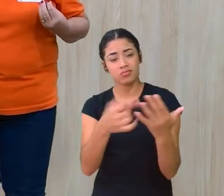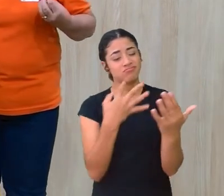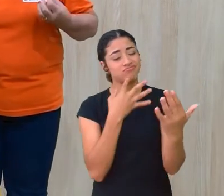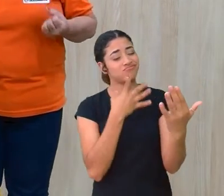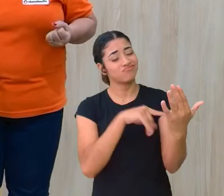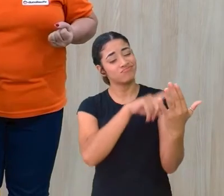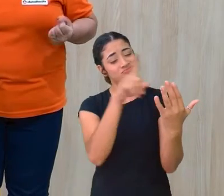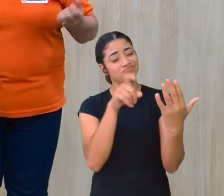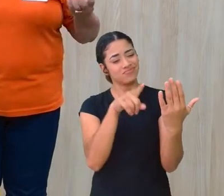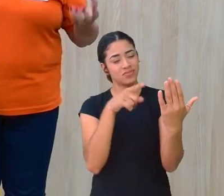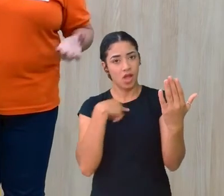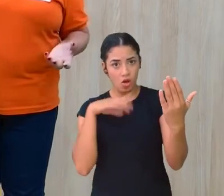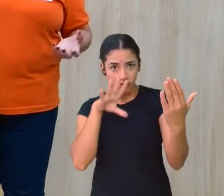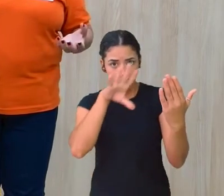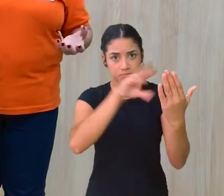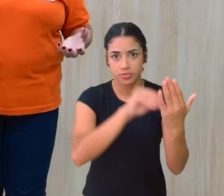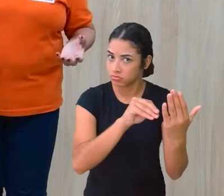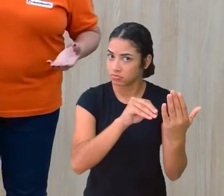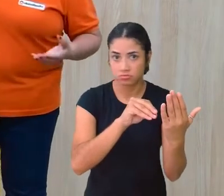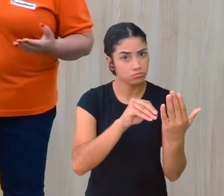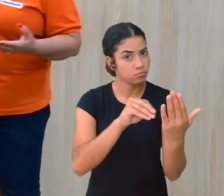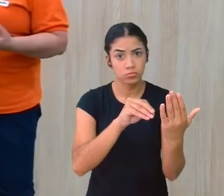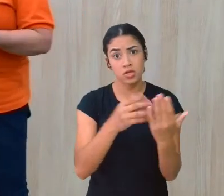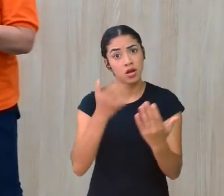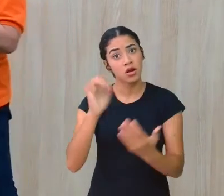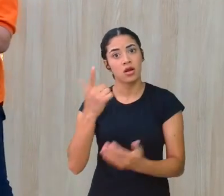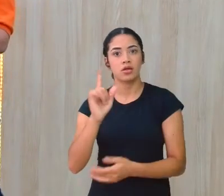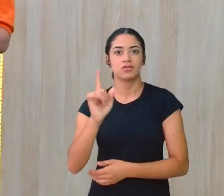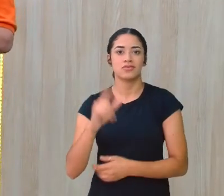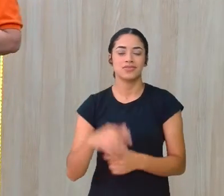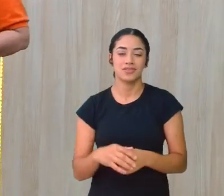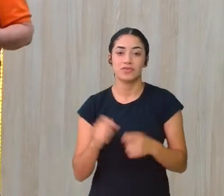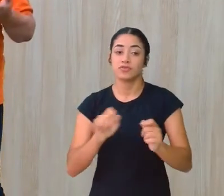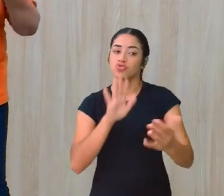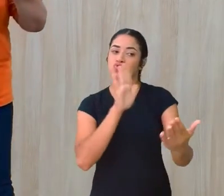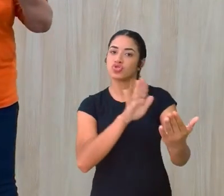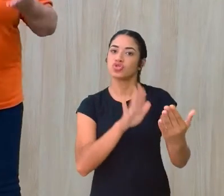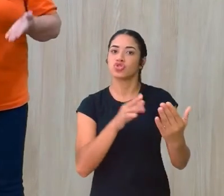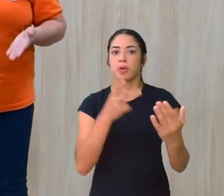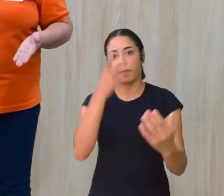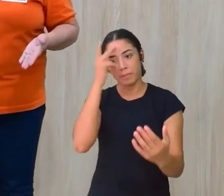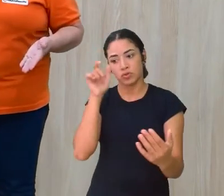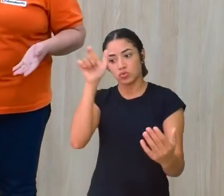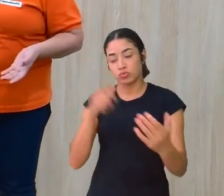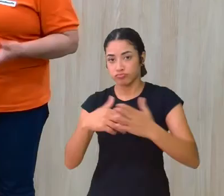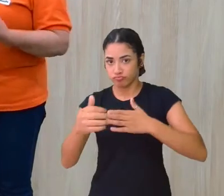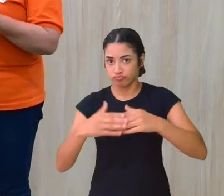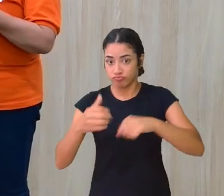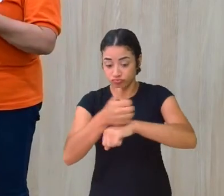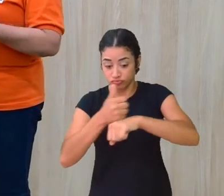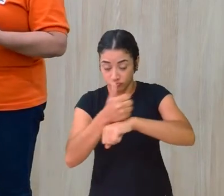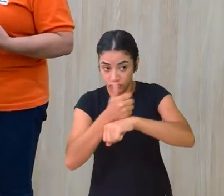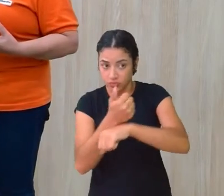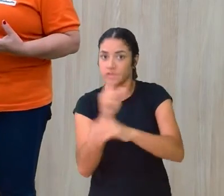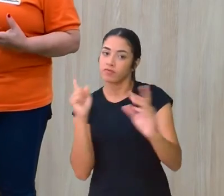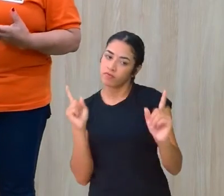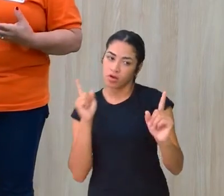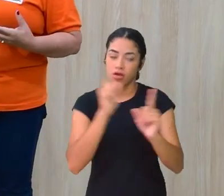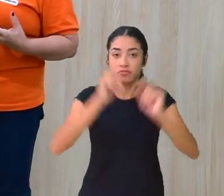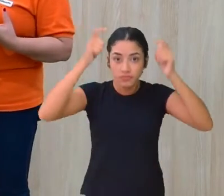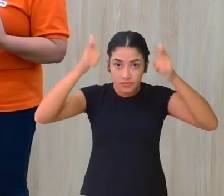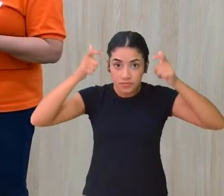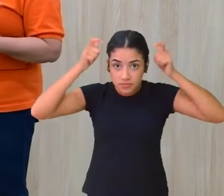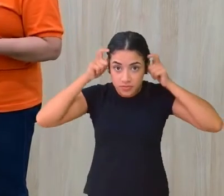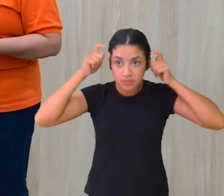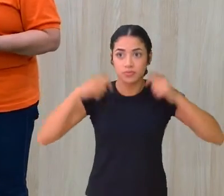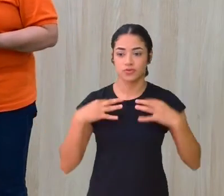conheço. Eu vou mexer? Claro que não. Então, vou deixar para um profissional, como a professora Marta citou, olha, está de capacete,